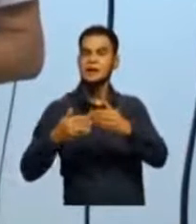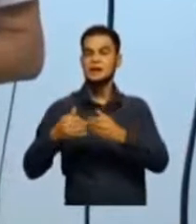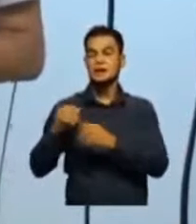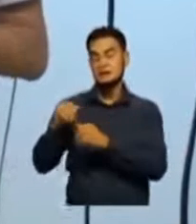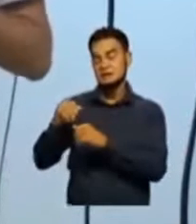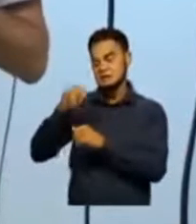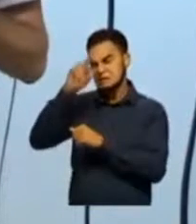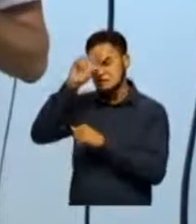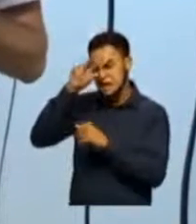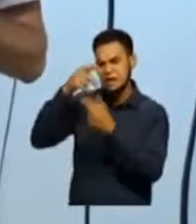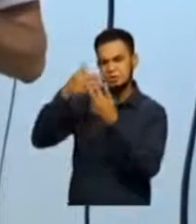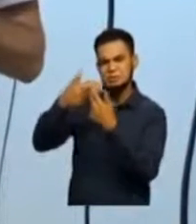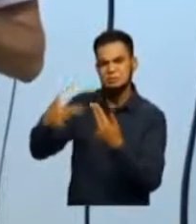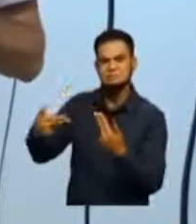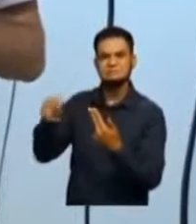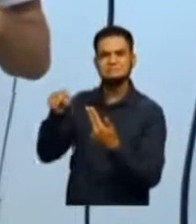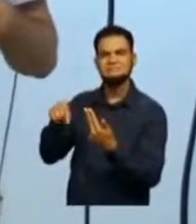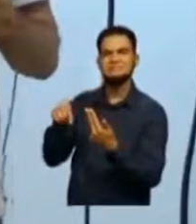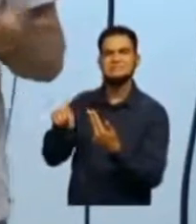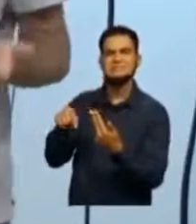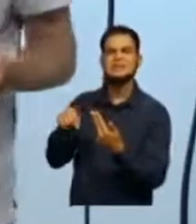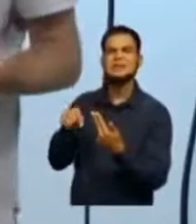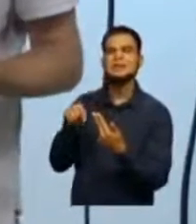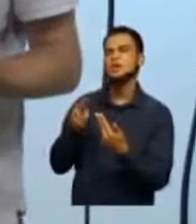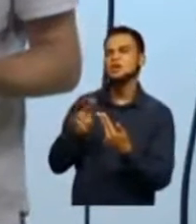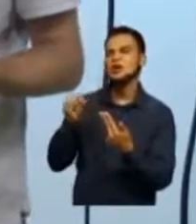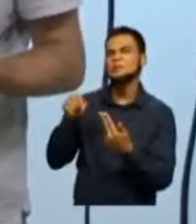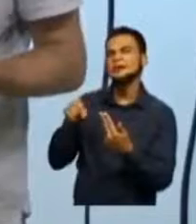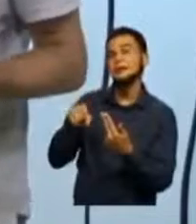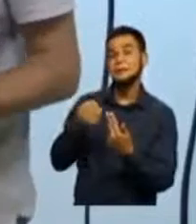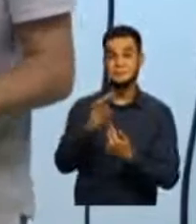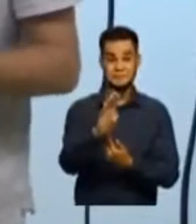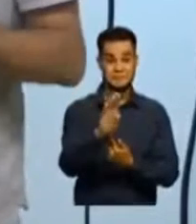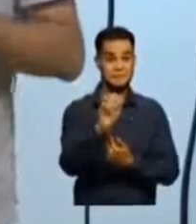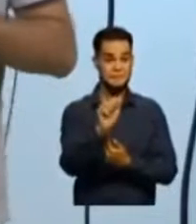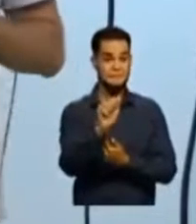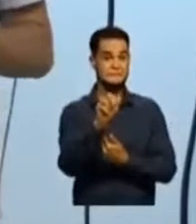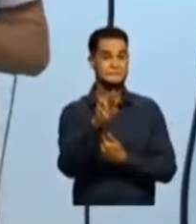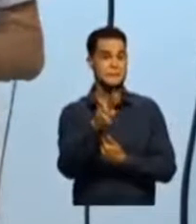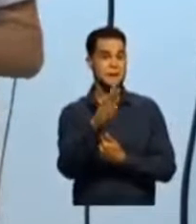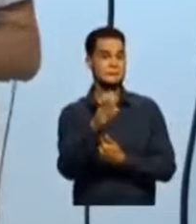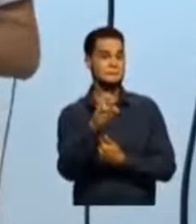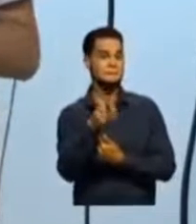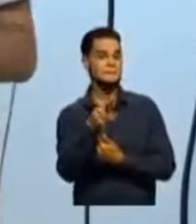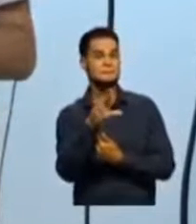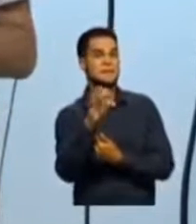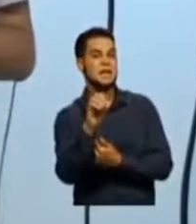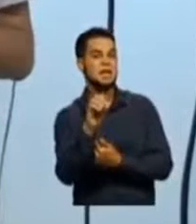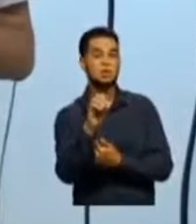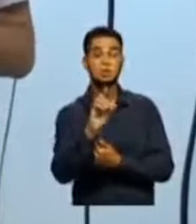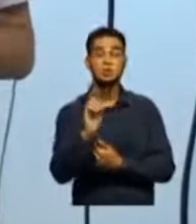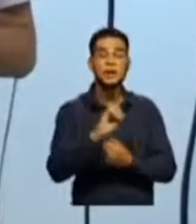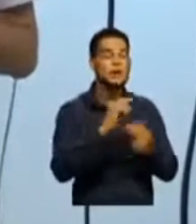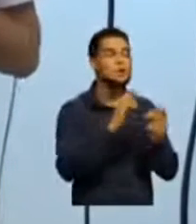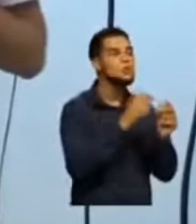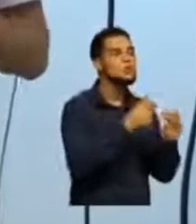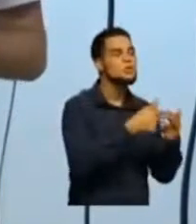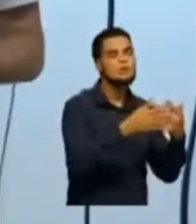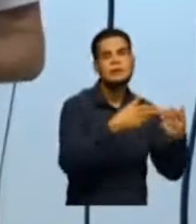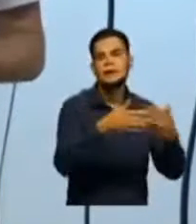triatomíneos, popularmente conhecidos como barbeiros. Tá? Mas não é qualquer espécie de barbeiro que vai